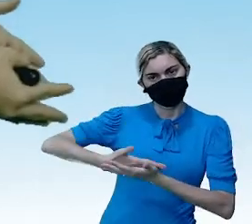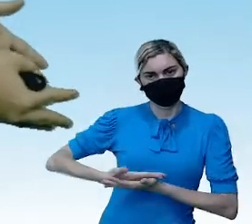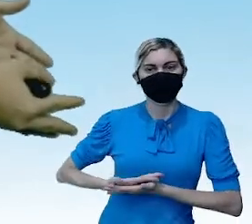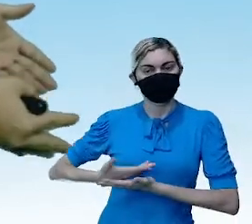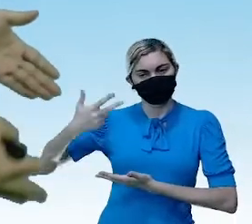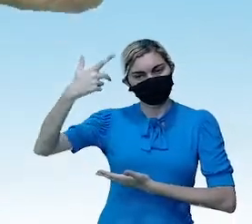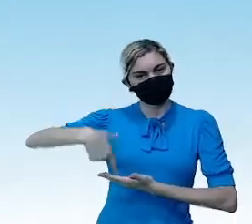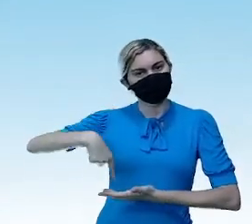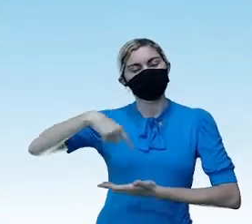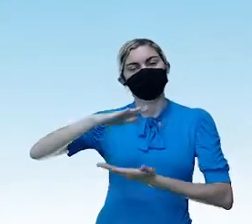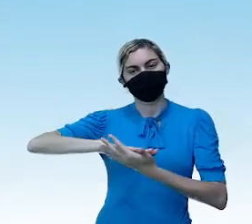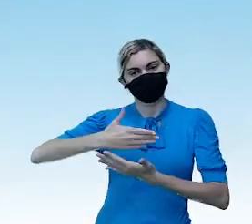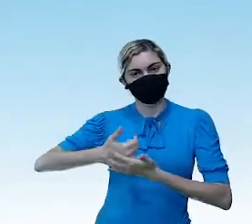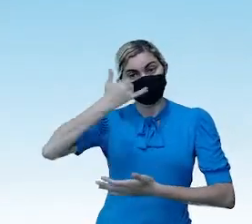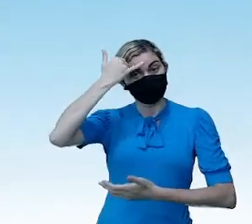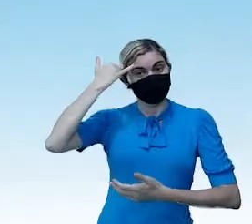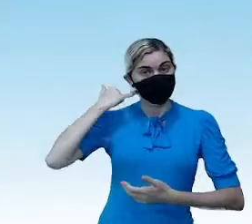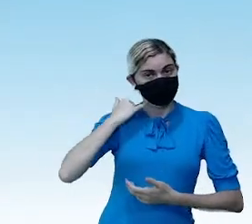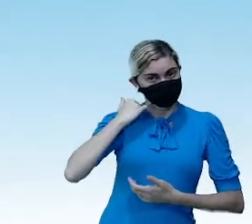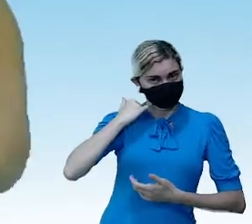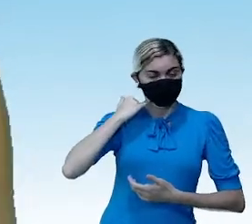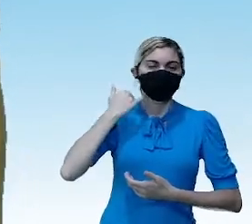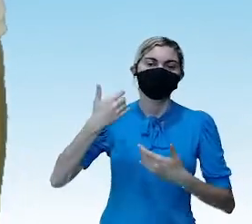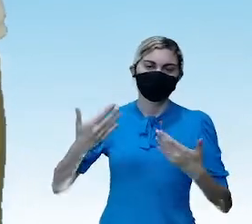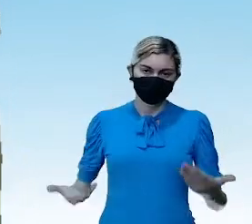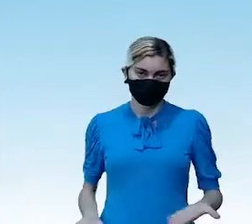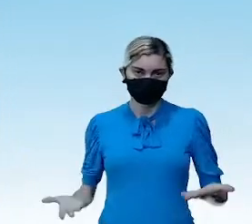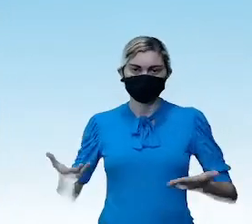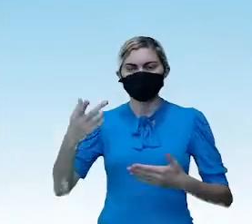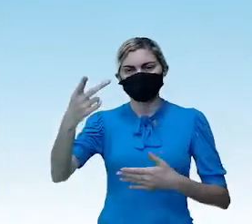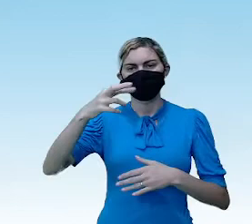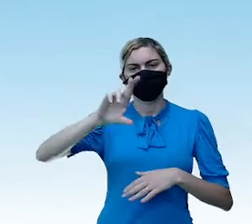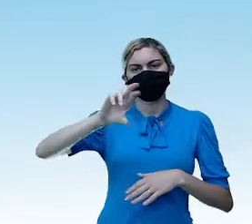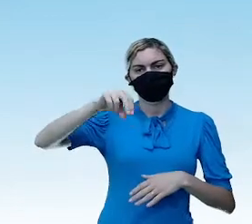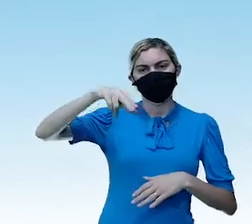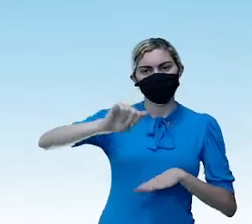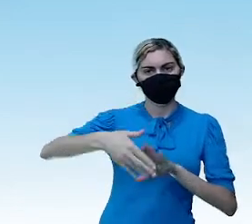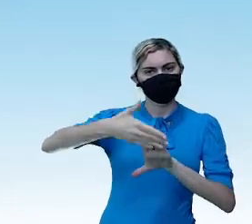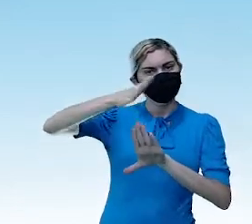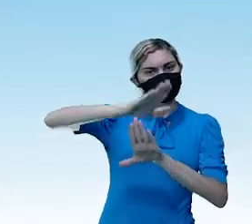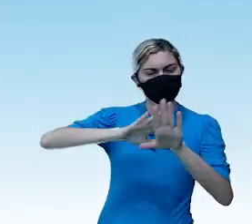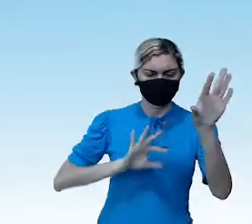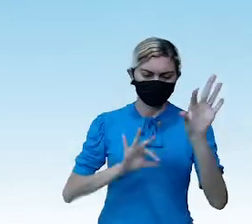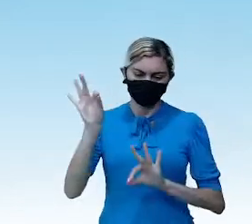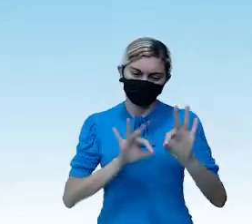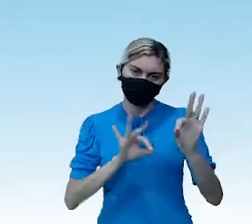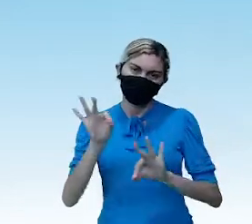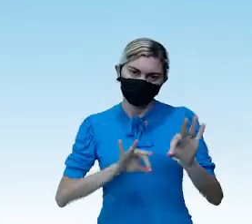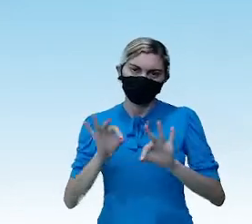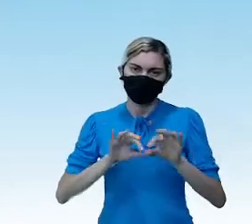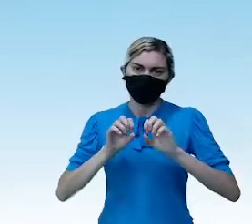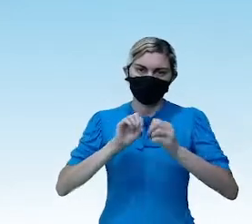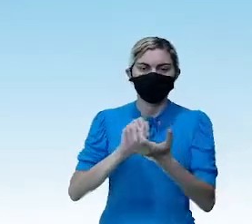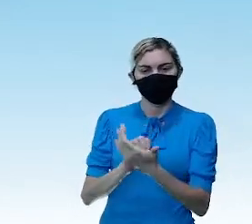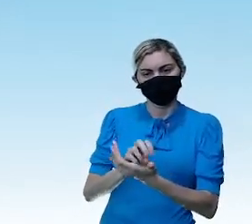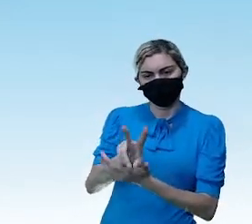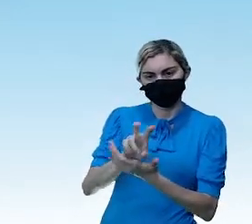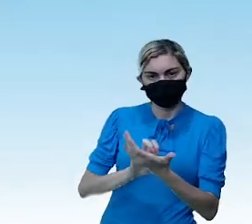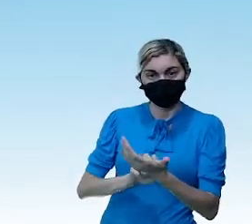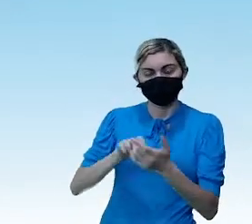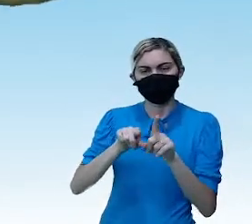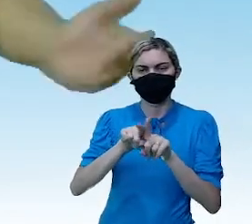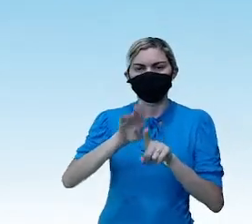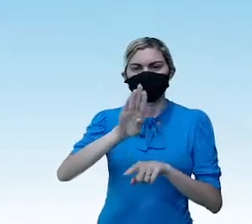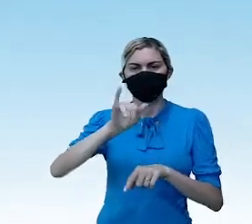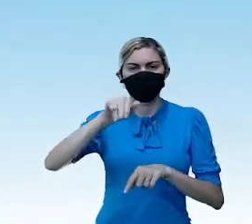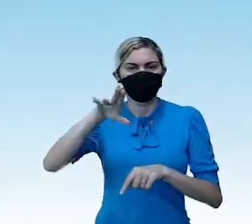intérprete de Libras, a professora Isabela Araújo, e a Ronaldo aqui do som do Educa PE, e a Bianca